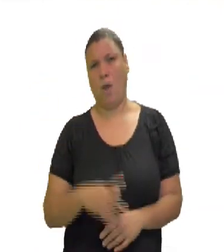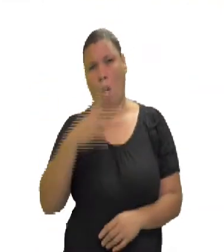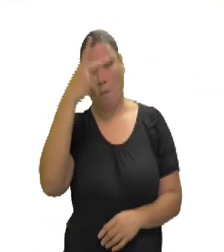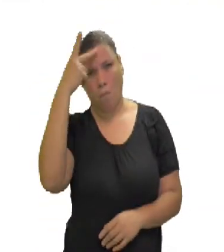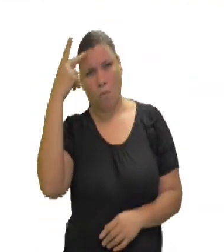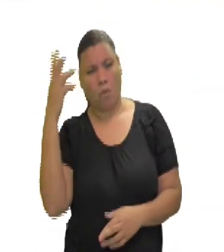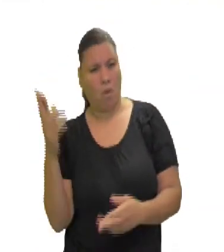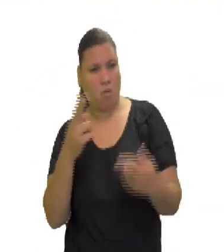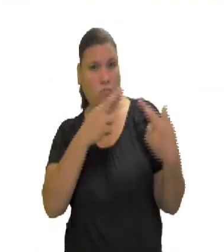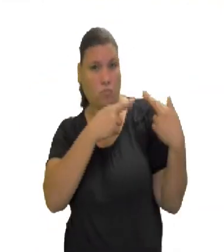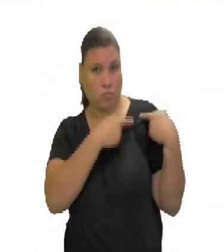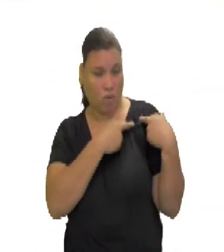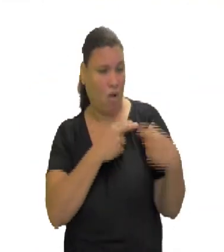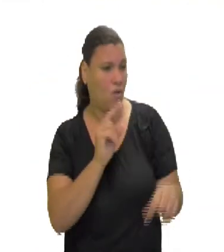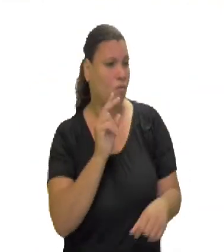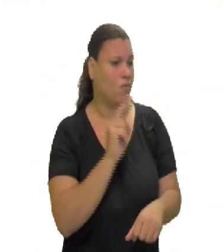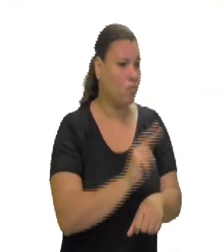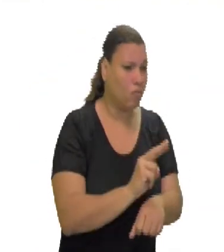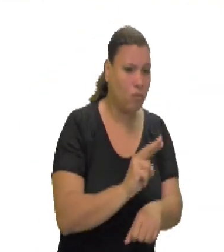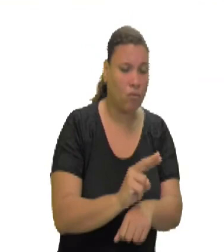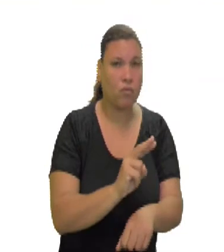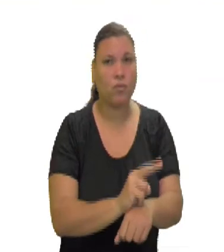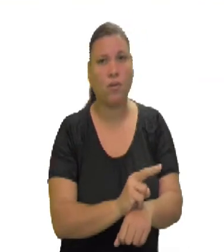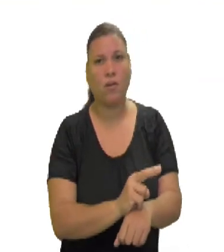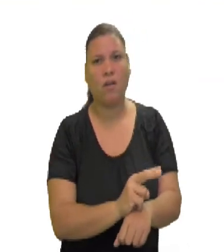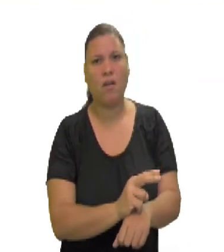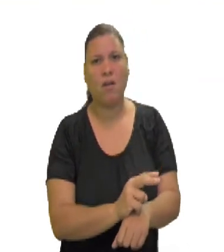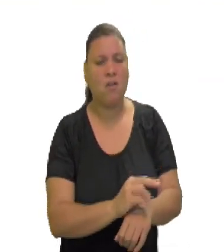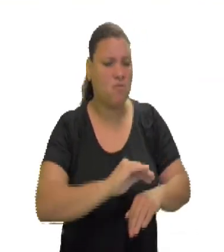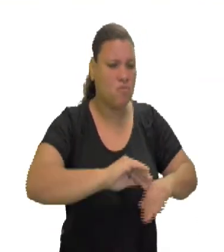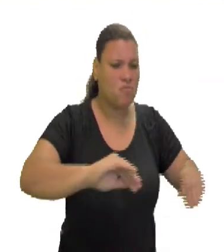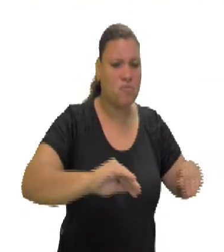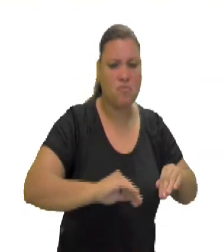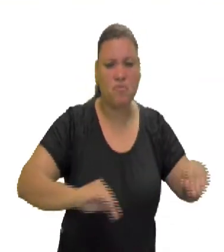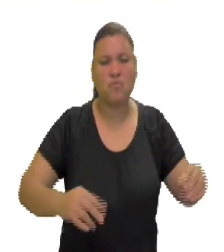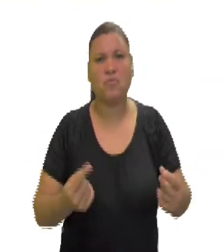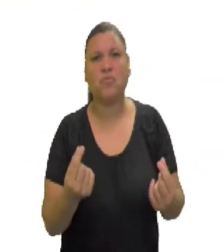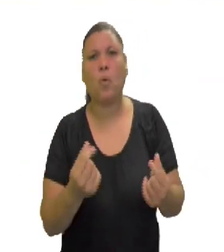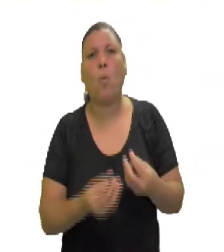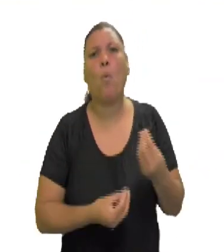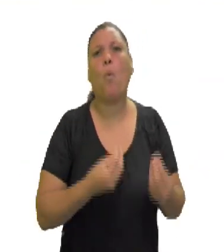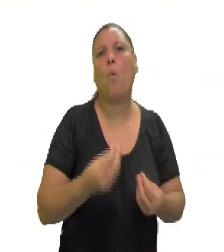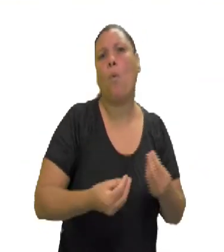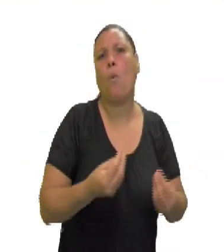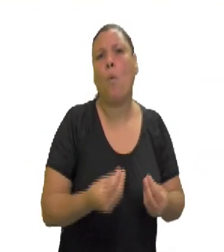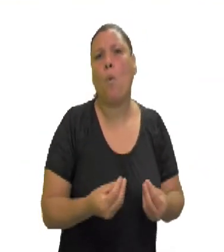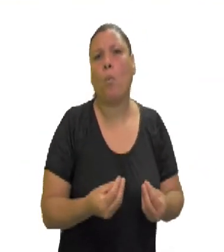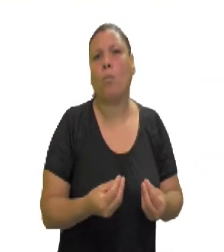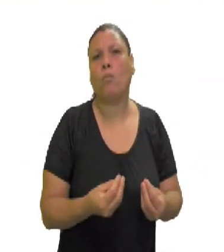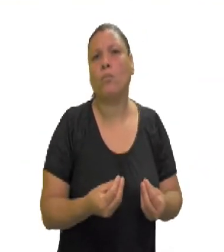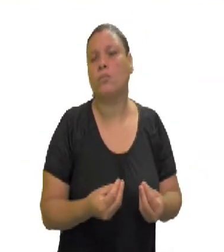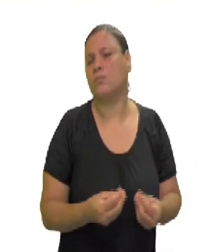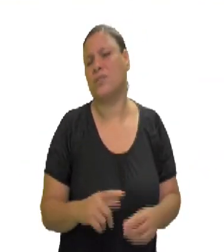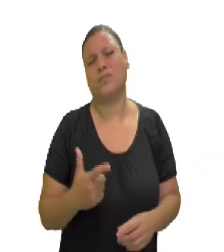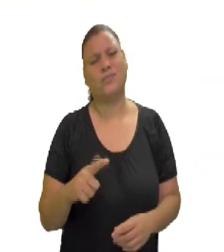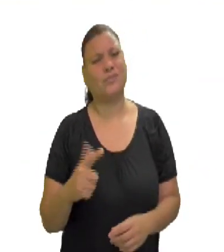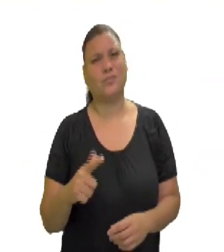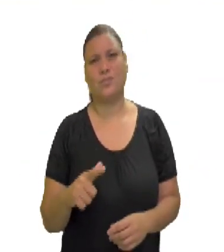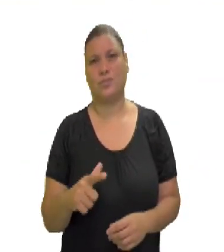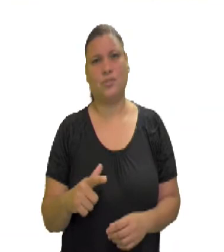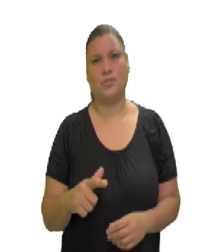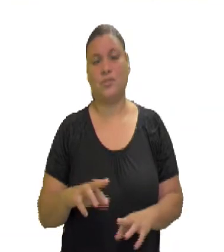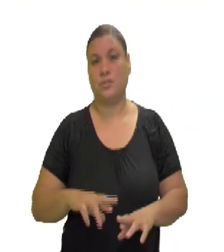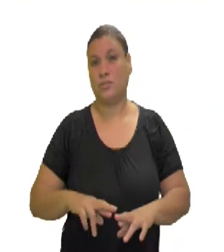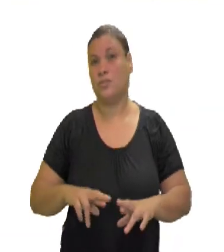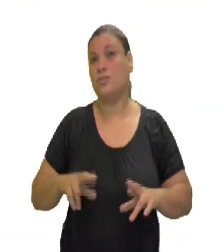dessa parte, por exemplo, como vai ser dividido, o que essas pessoas precisam pagar para Portugal, quem vai tomar conta